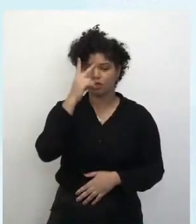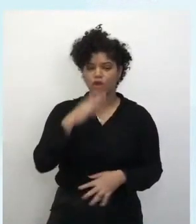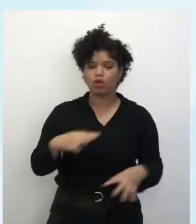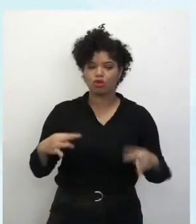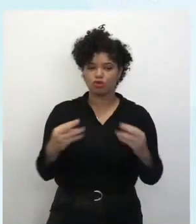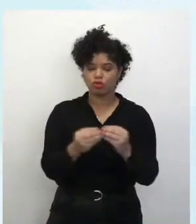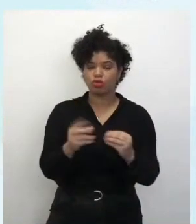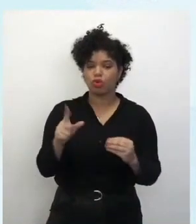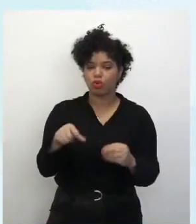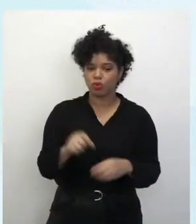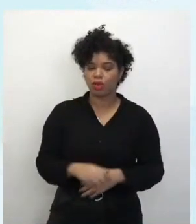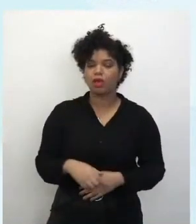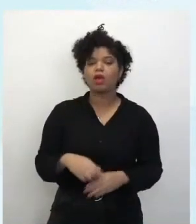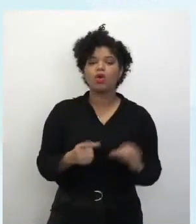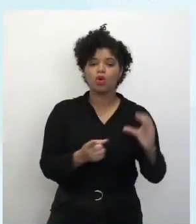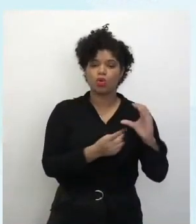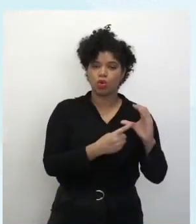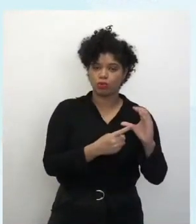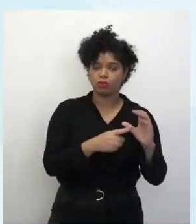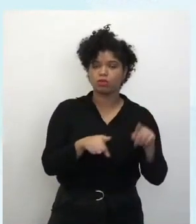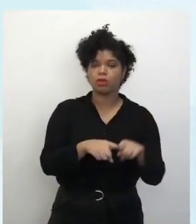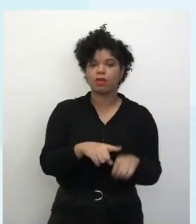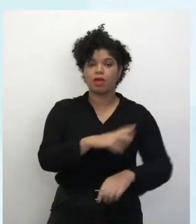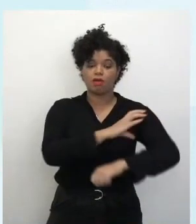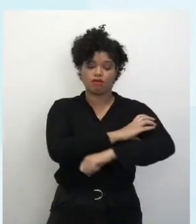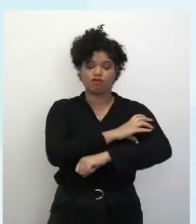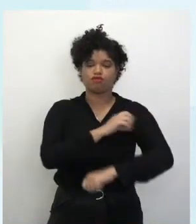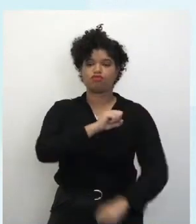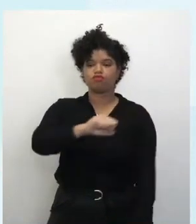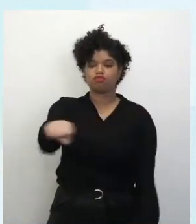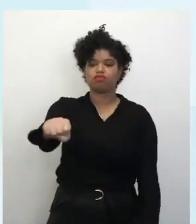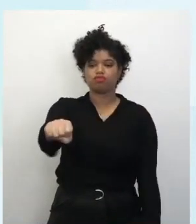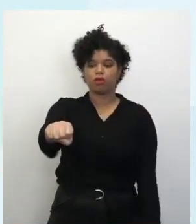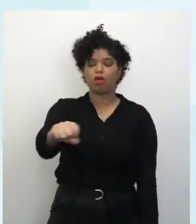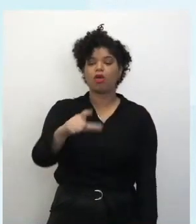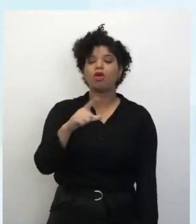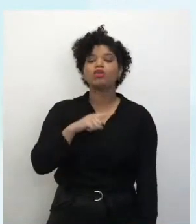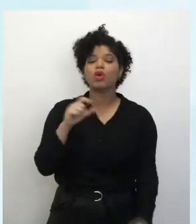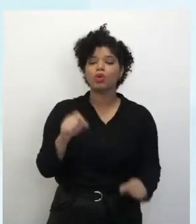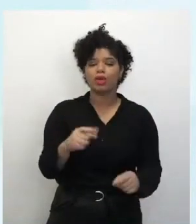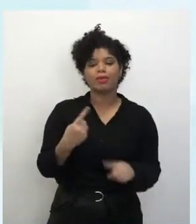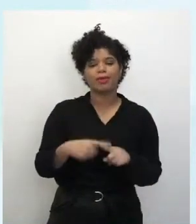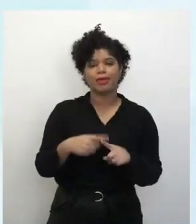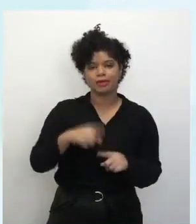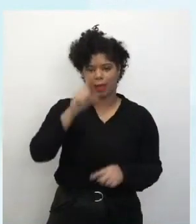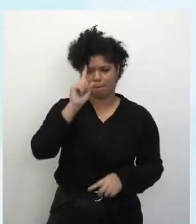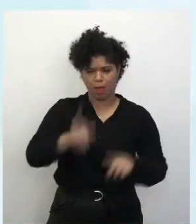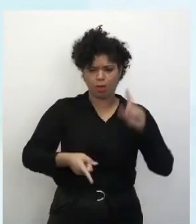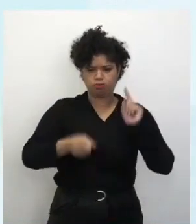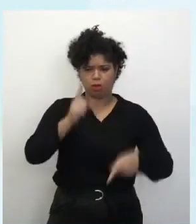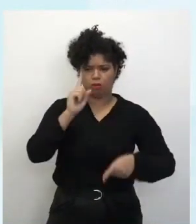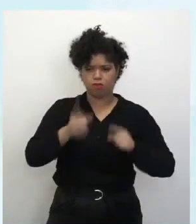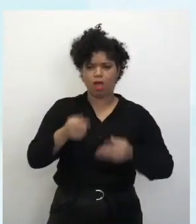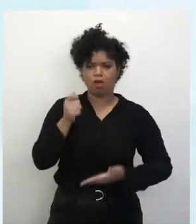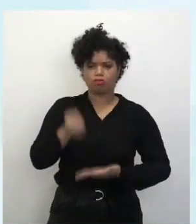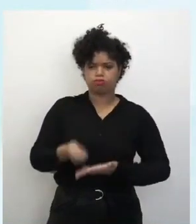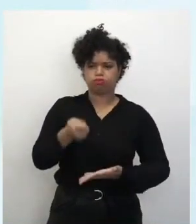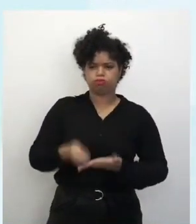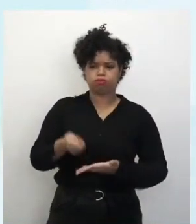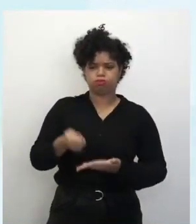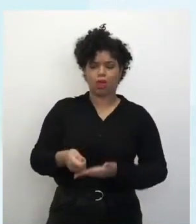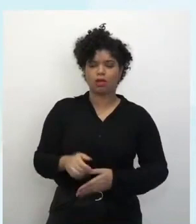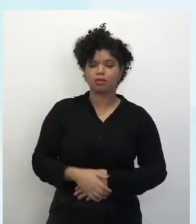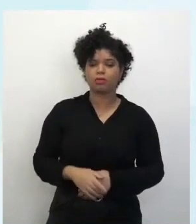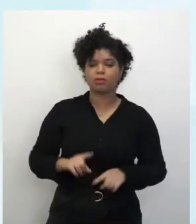ambos tanto o comunismo quanto fascismo se caracterizaram por ditaduras o que a gente pode dizer aqui